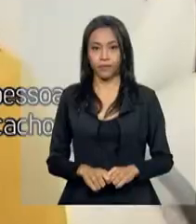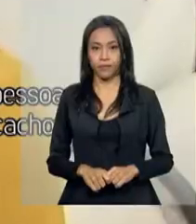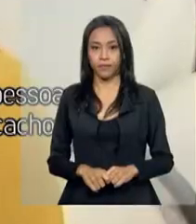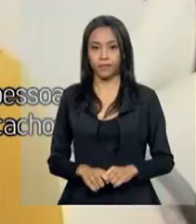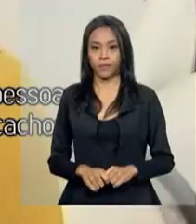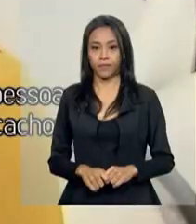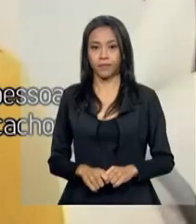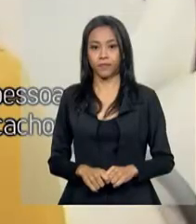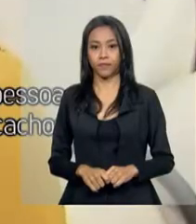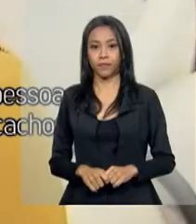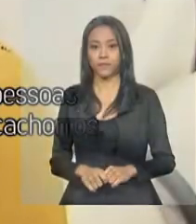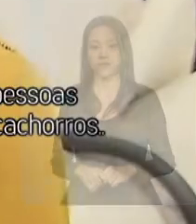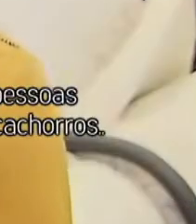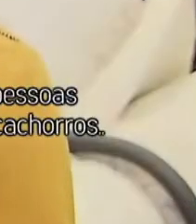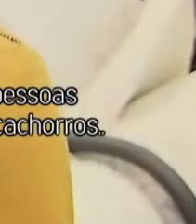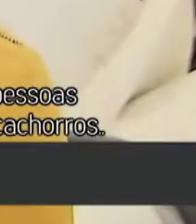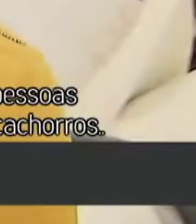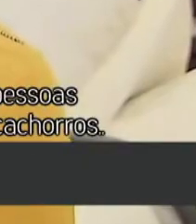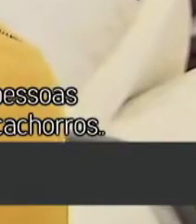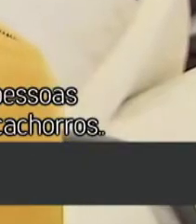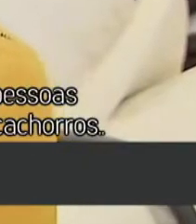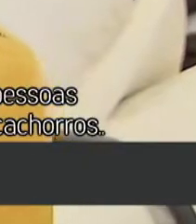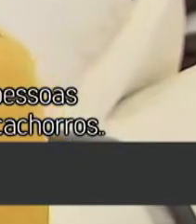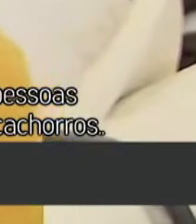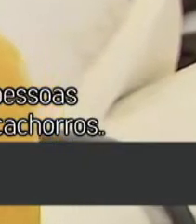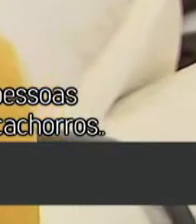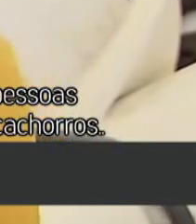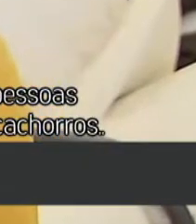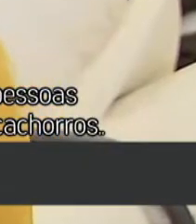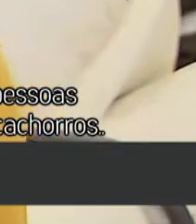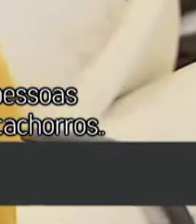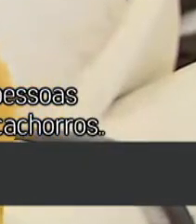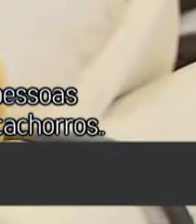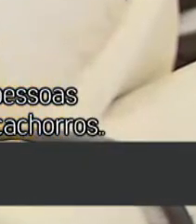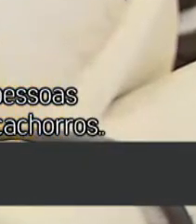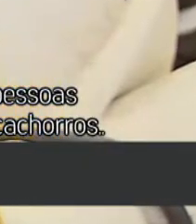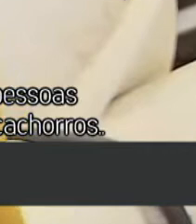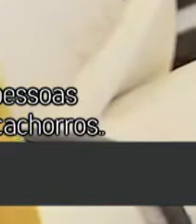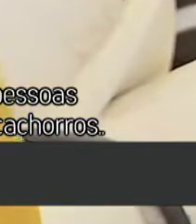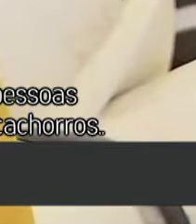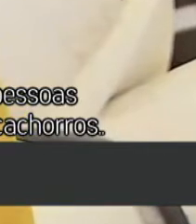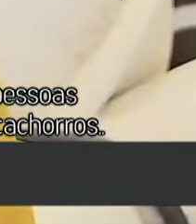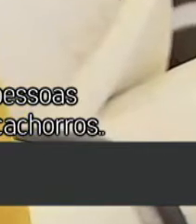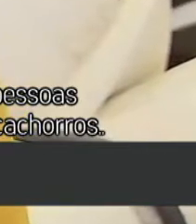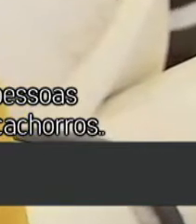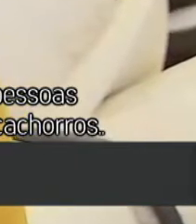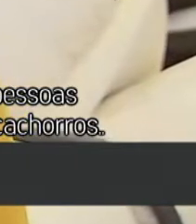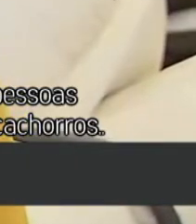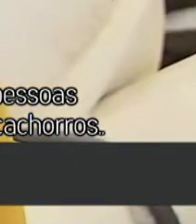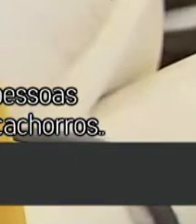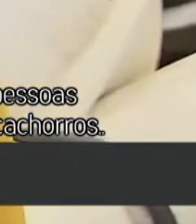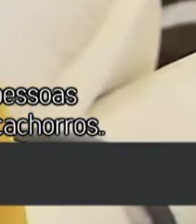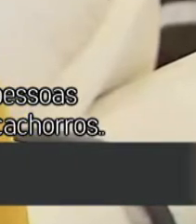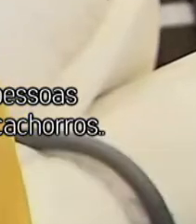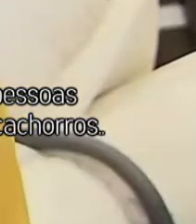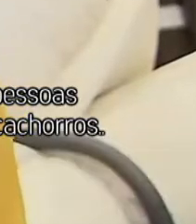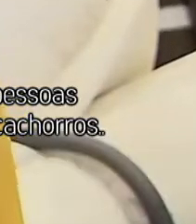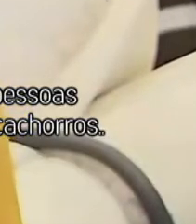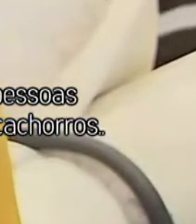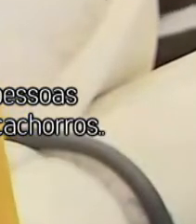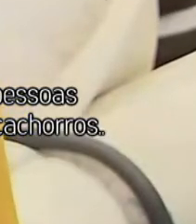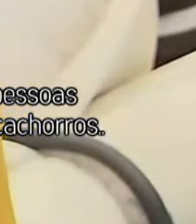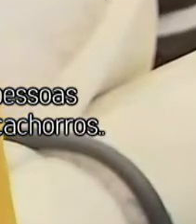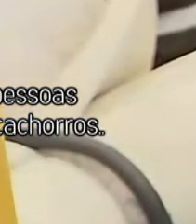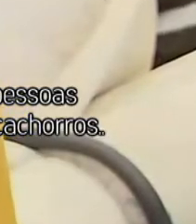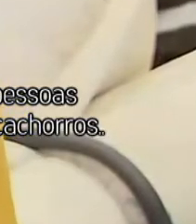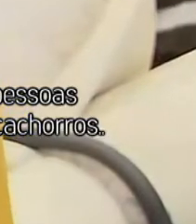Um país que está completamente em la ruína, ok? Saqueada e completamente a